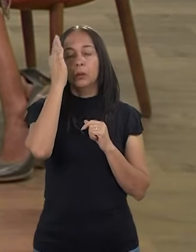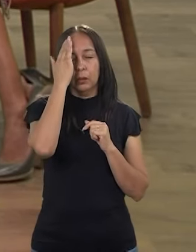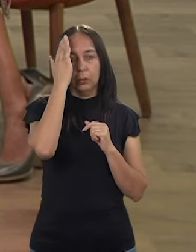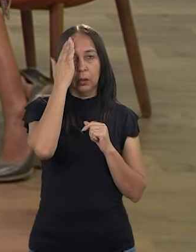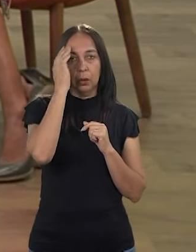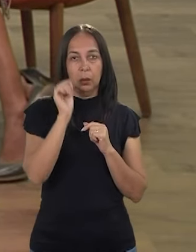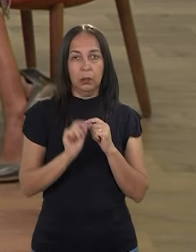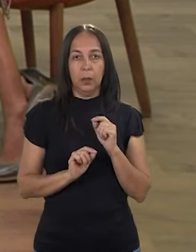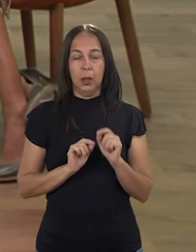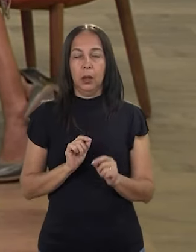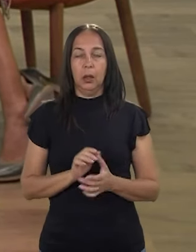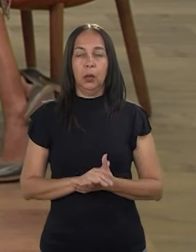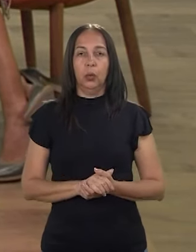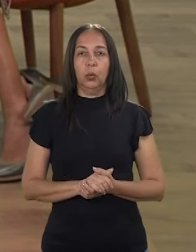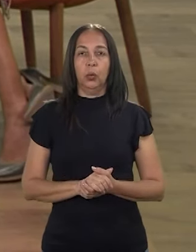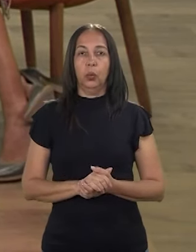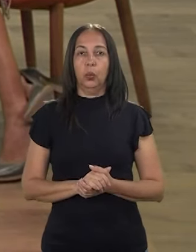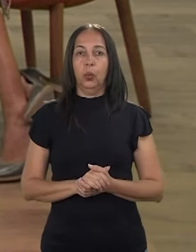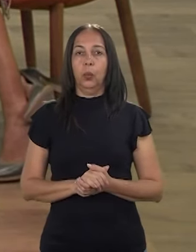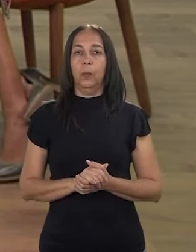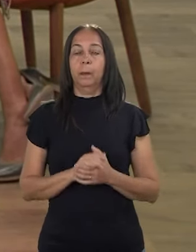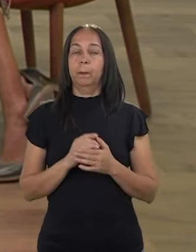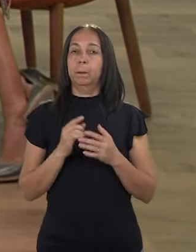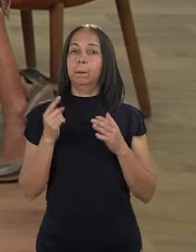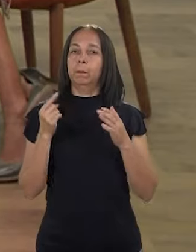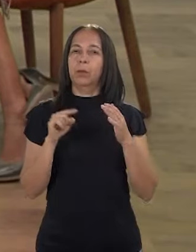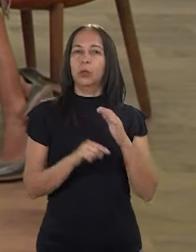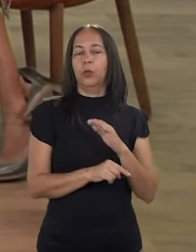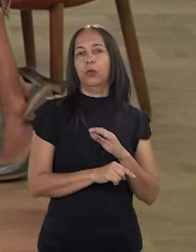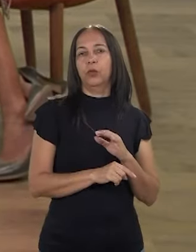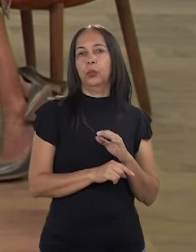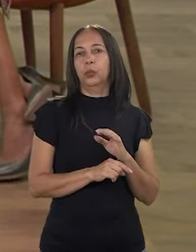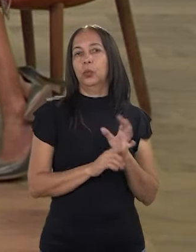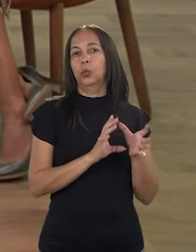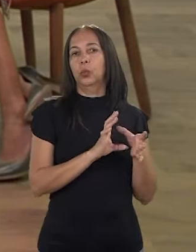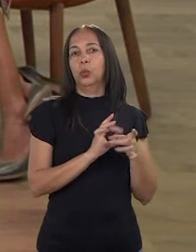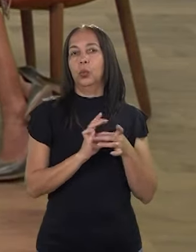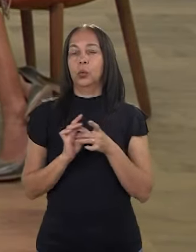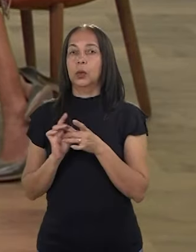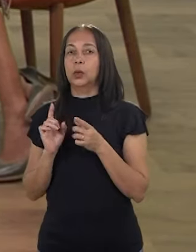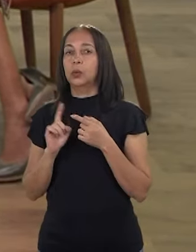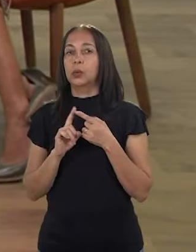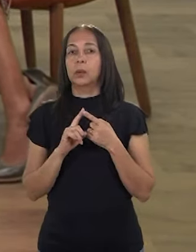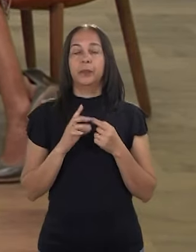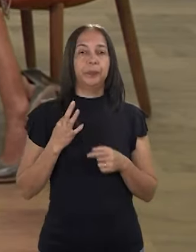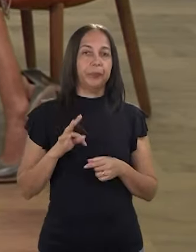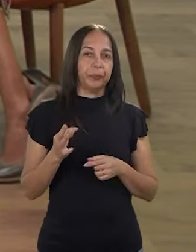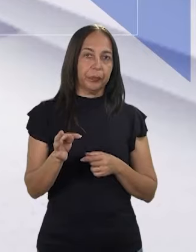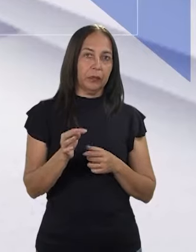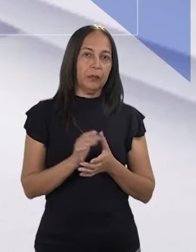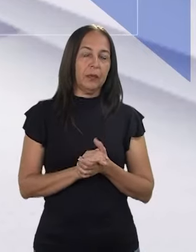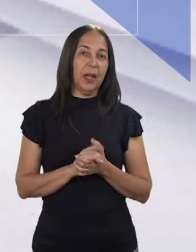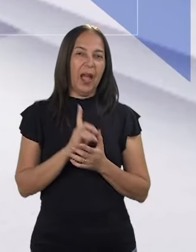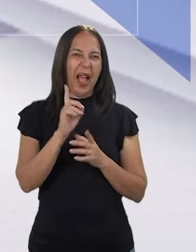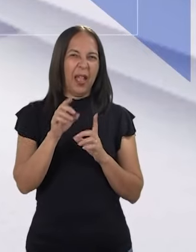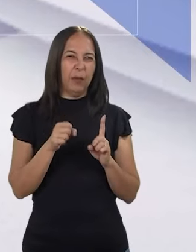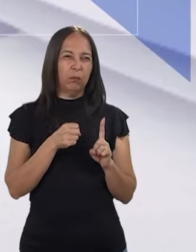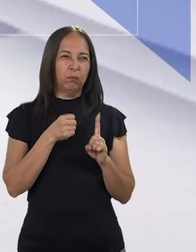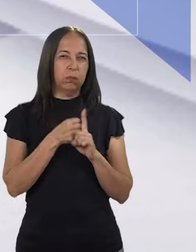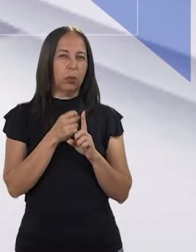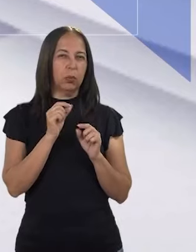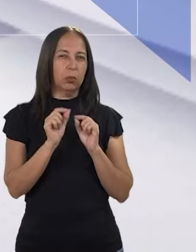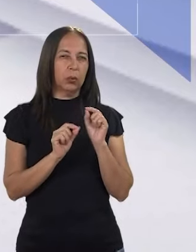leitura mais Eh mais aprofundada dessa questão tanto do contexto quanto das tecnologias e isso